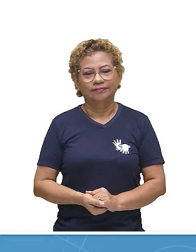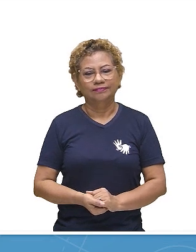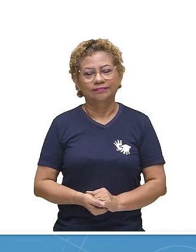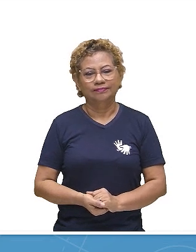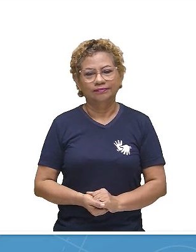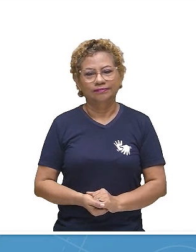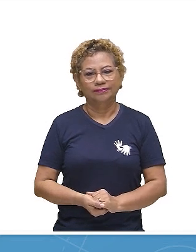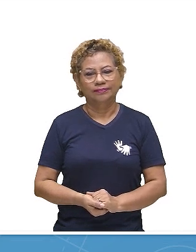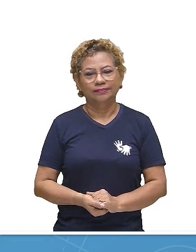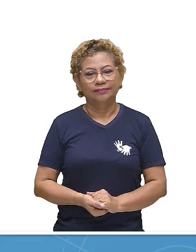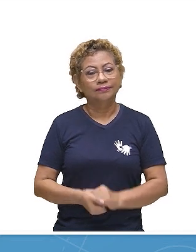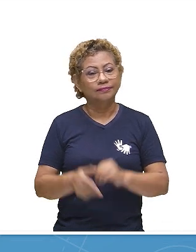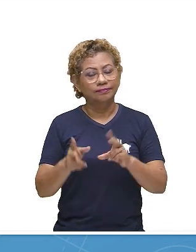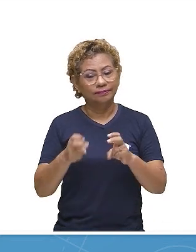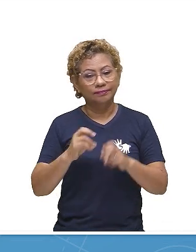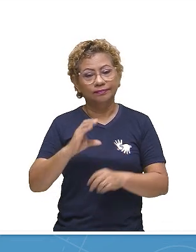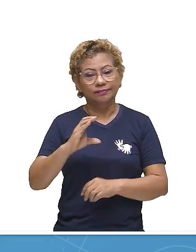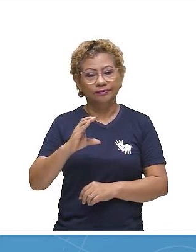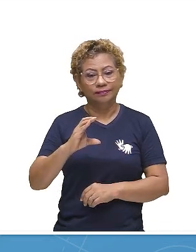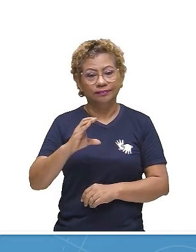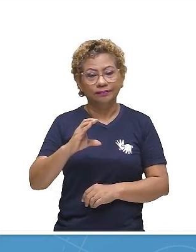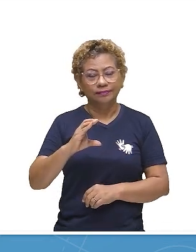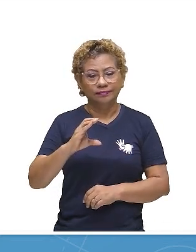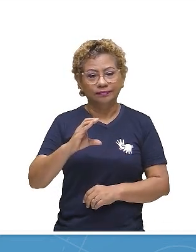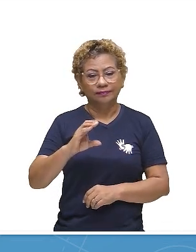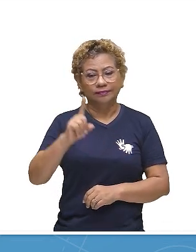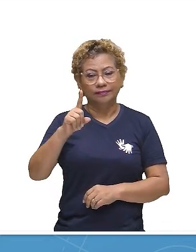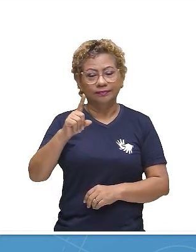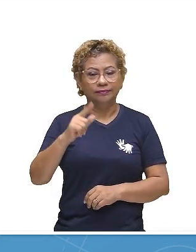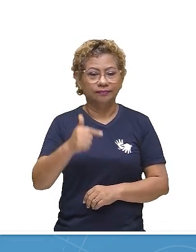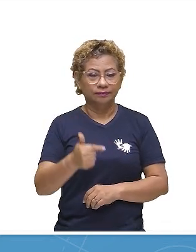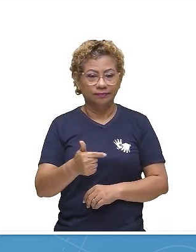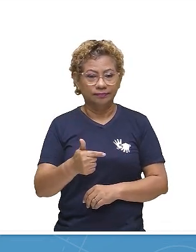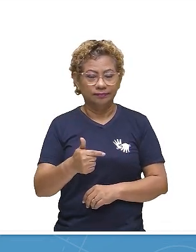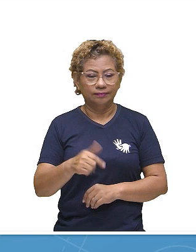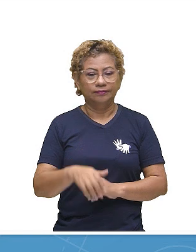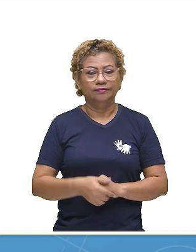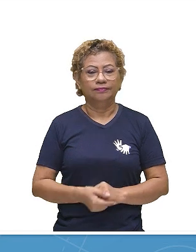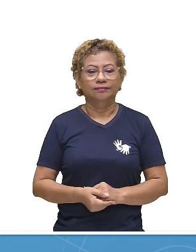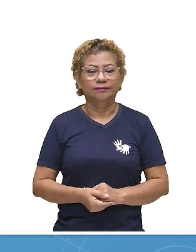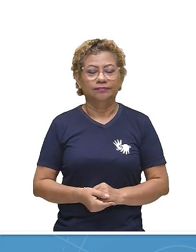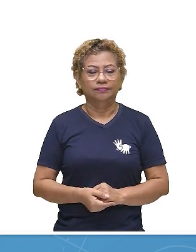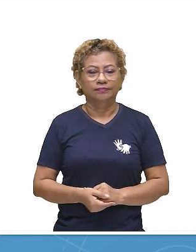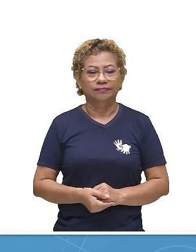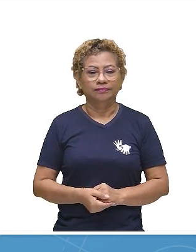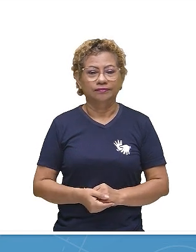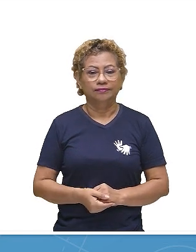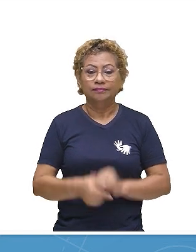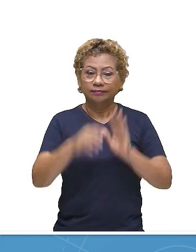a questão 2, né? Com o desenvolvimento